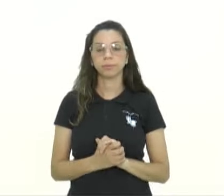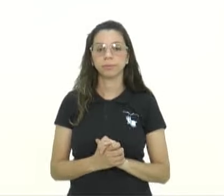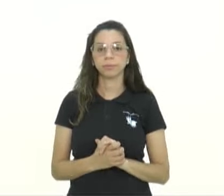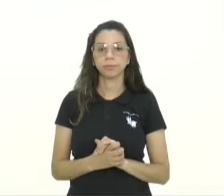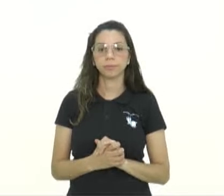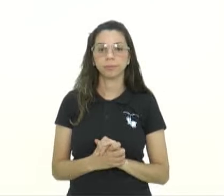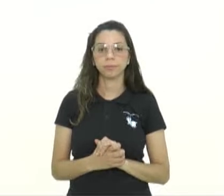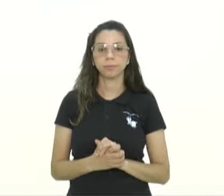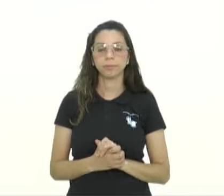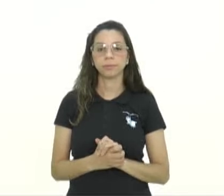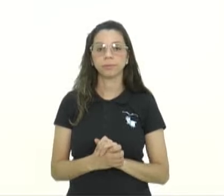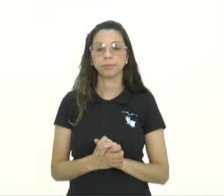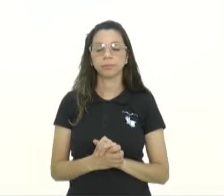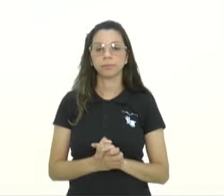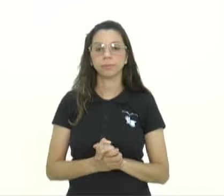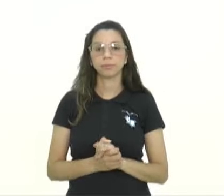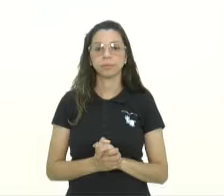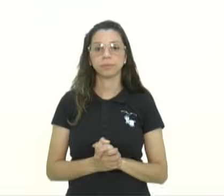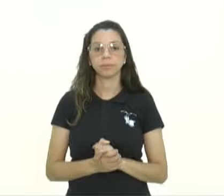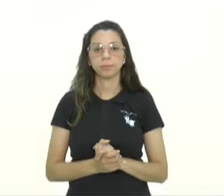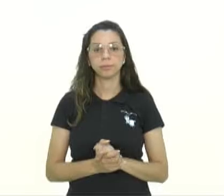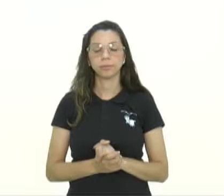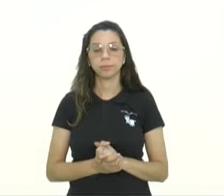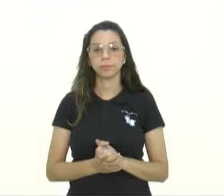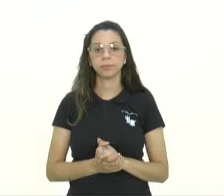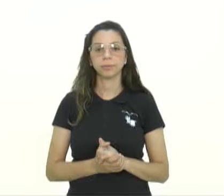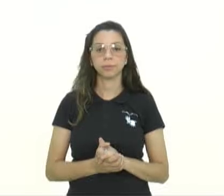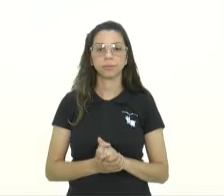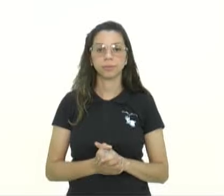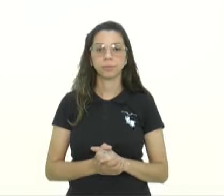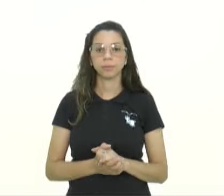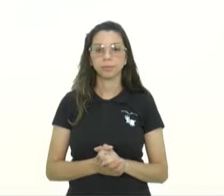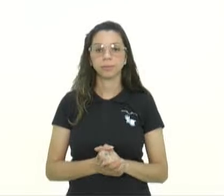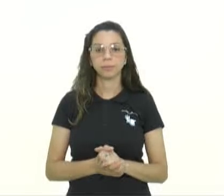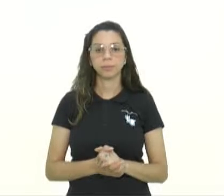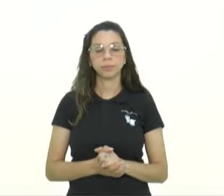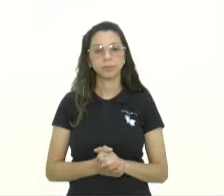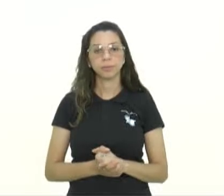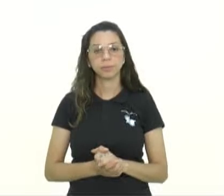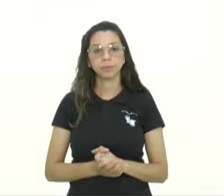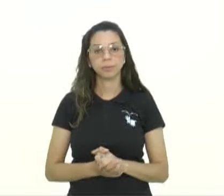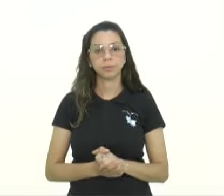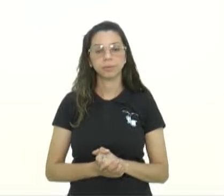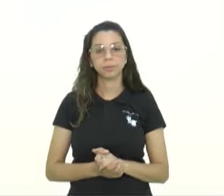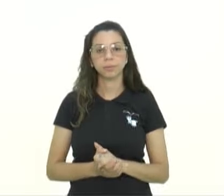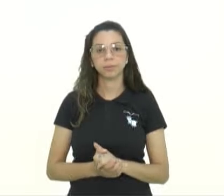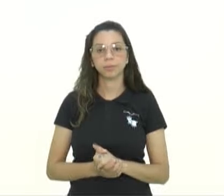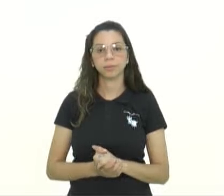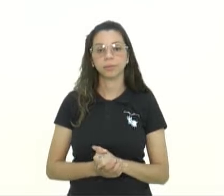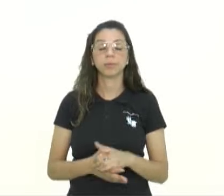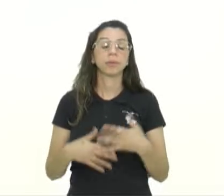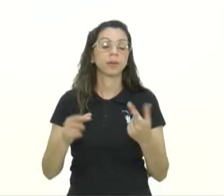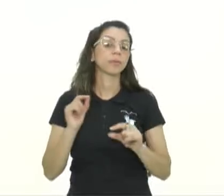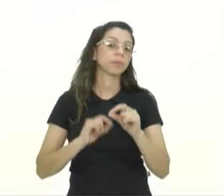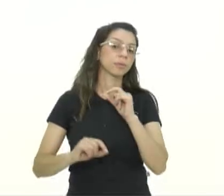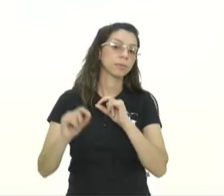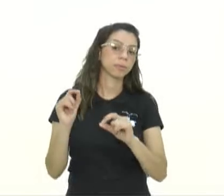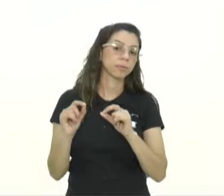some of their time of this day as in citizen action groups. Então ele está dizendo ali